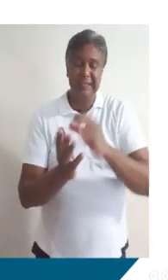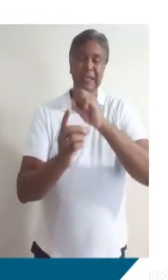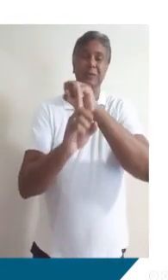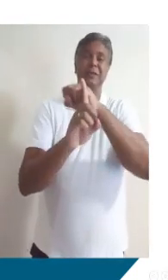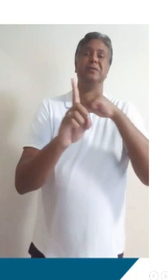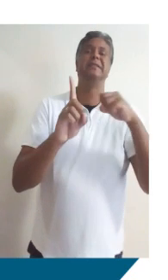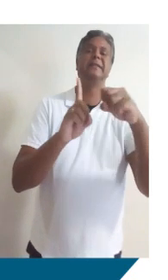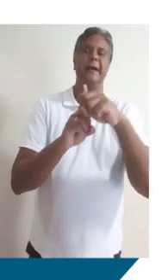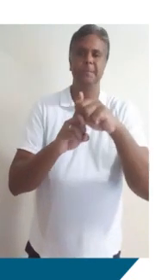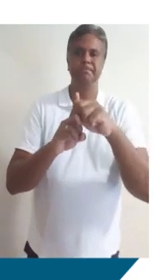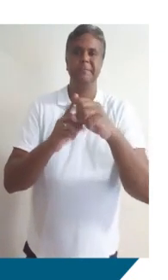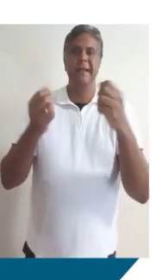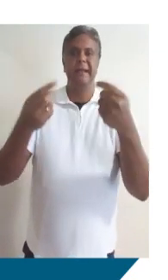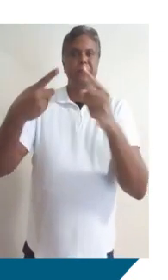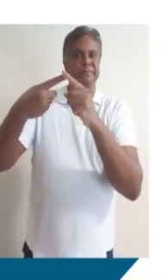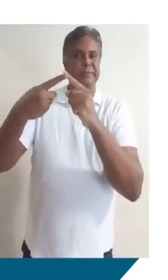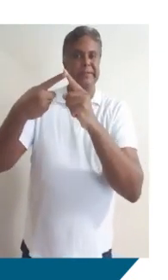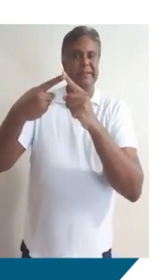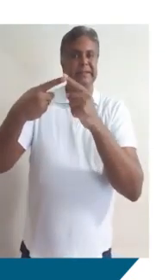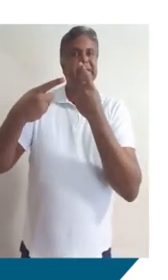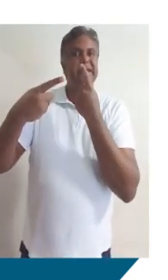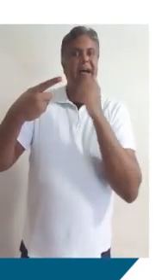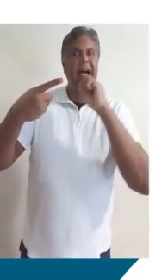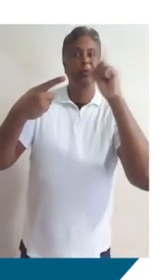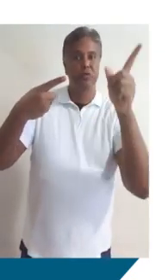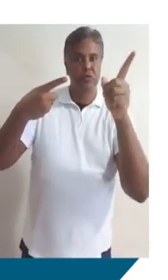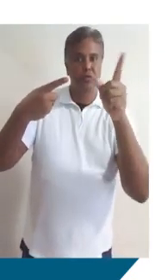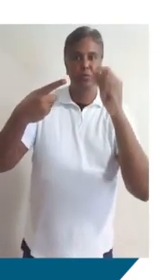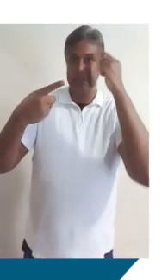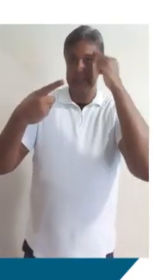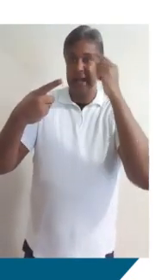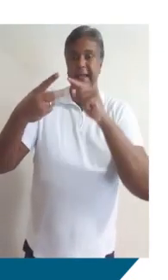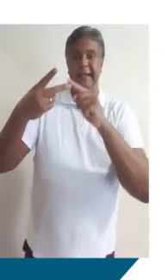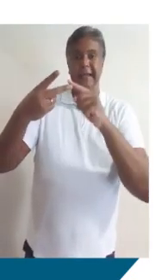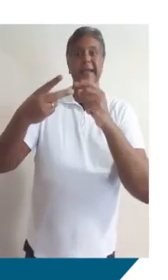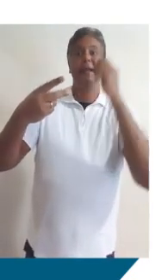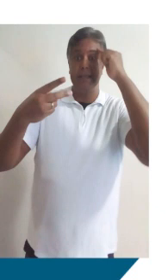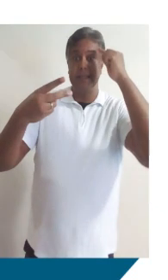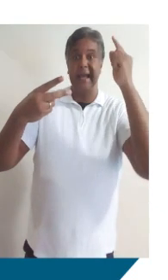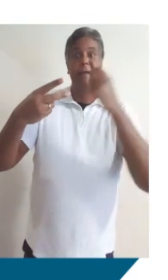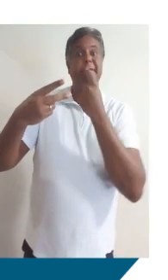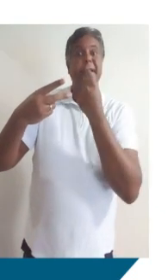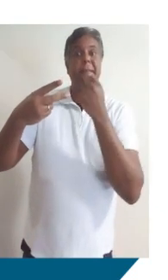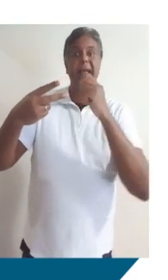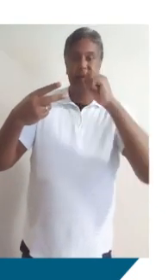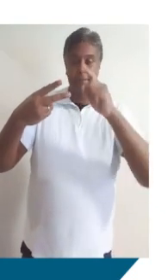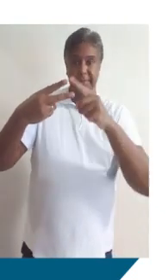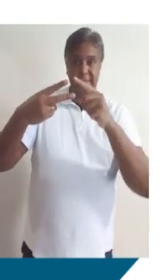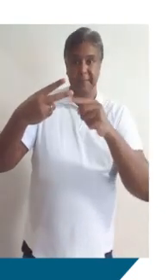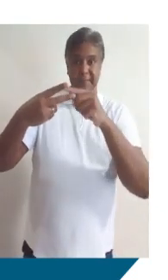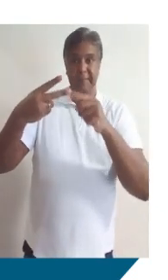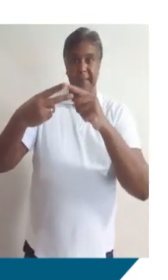2 ideias, a de azul e a de vermelho, a de azul sendo a ideia 1 e a de vermelho sendo a ideia 2. Eu ainda não vi